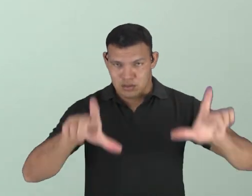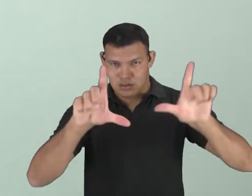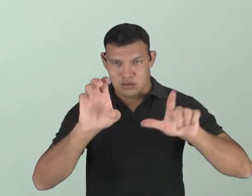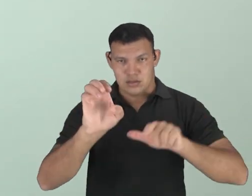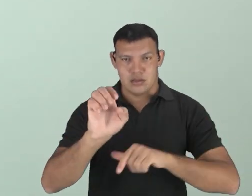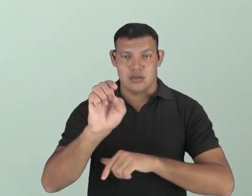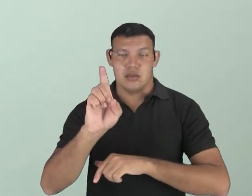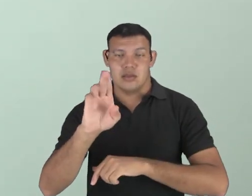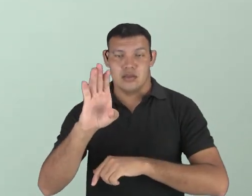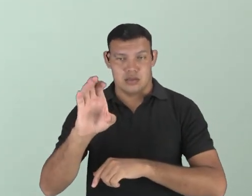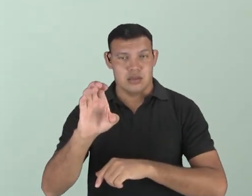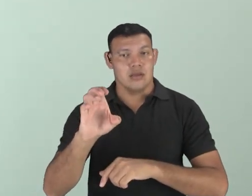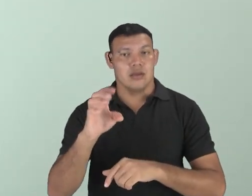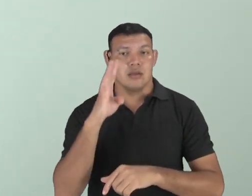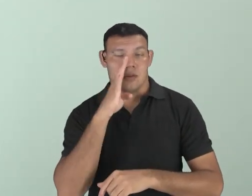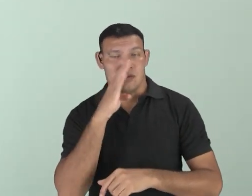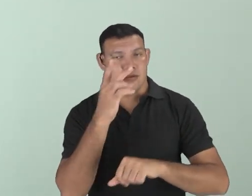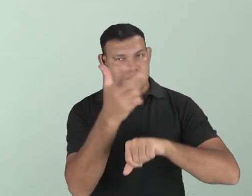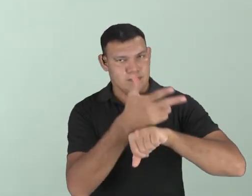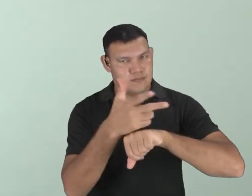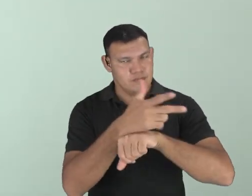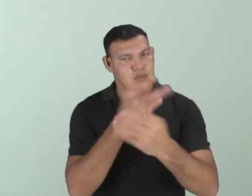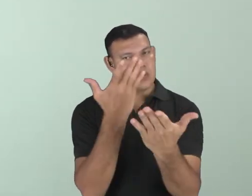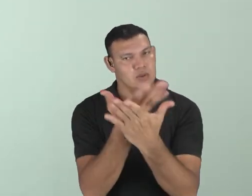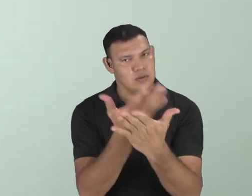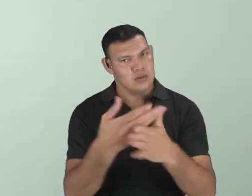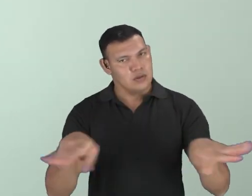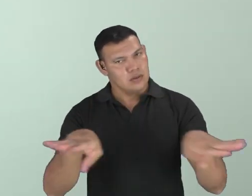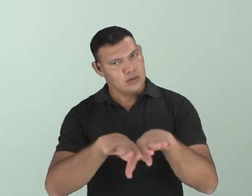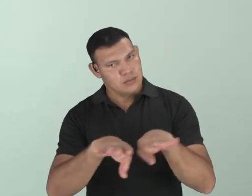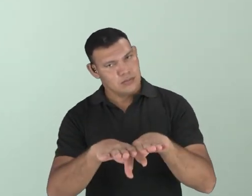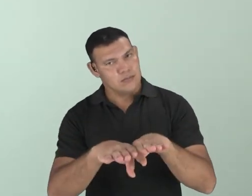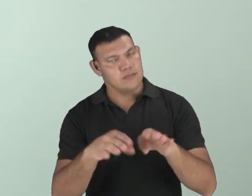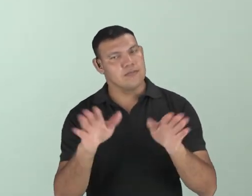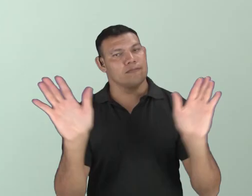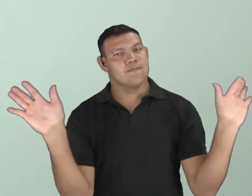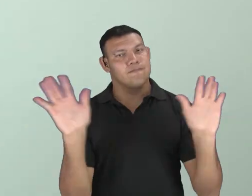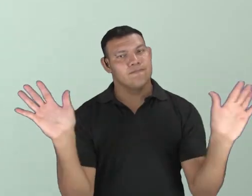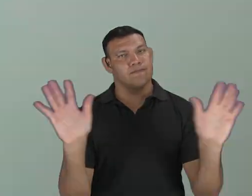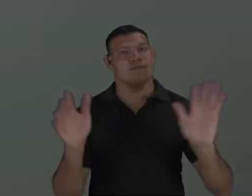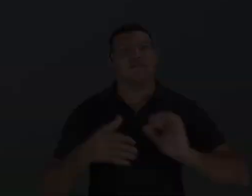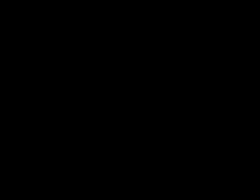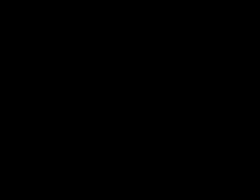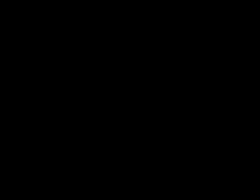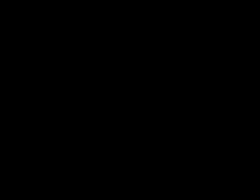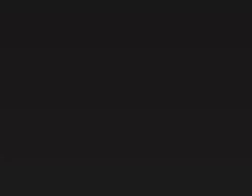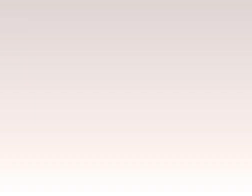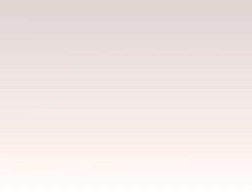acessem o nosso portal, assistam os vídeos e estudem. Tchau, tchau.